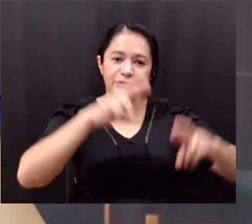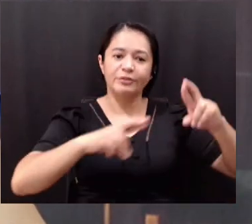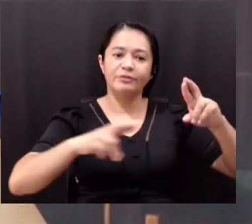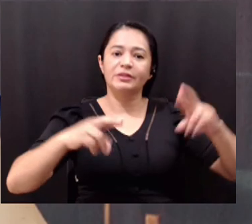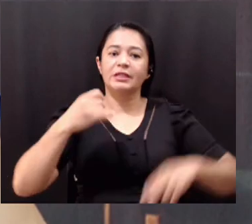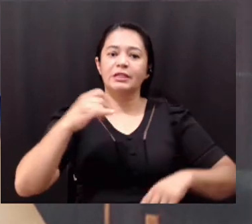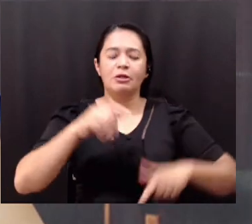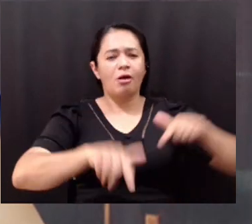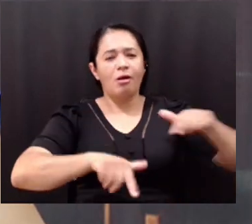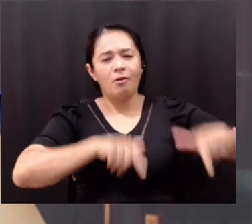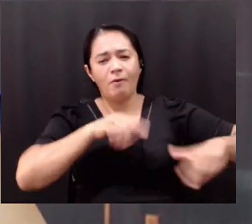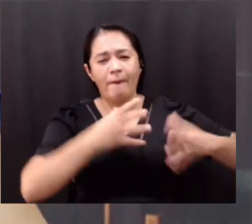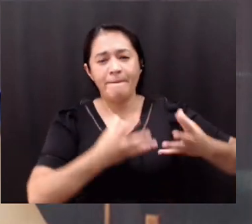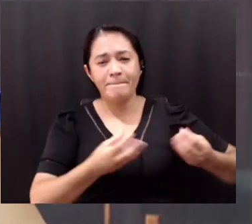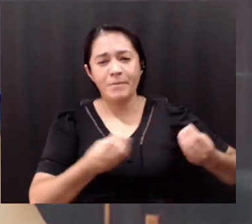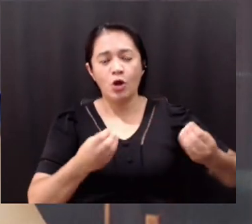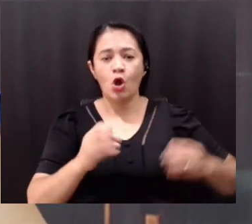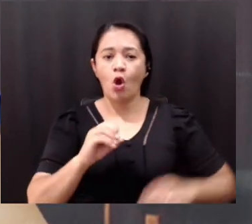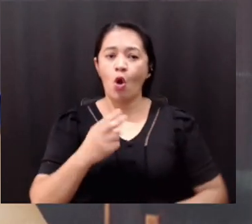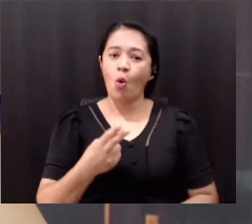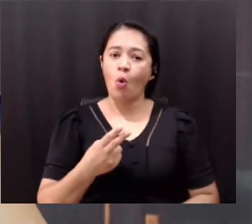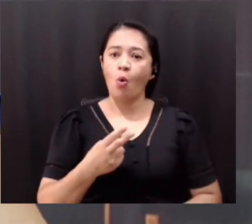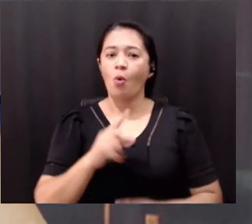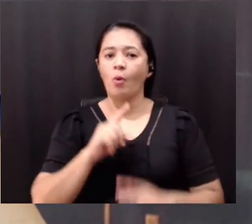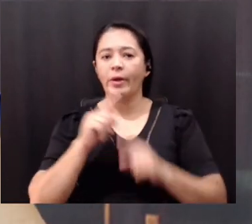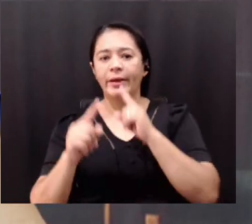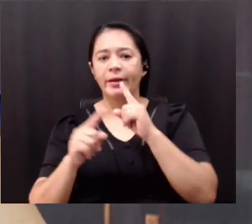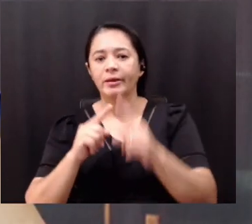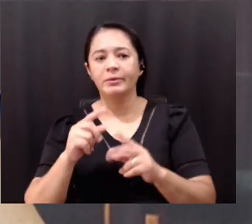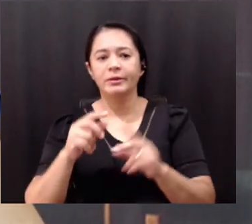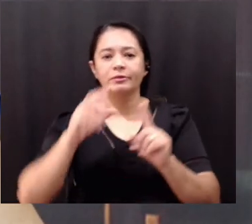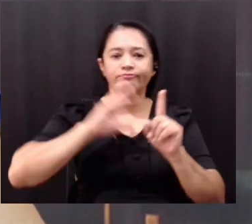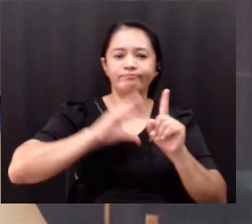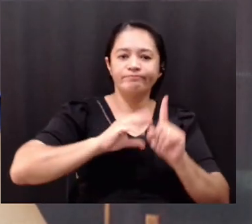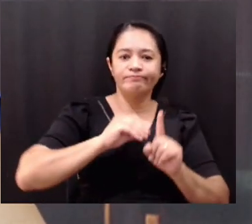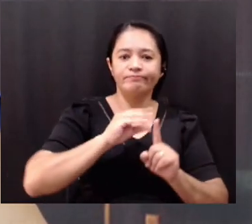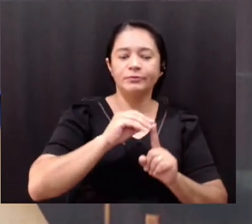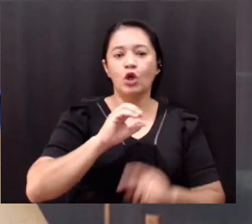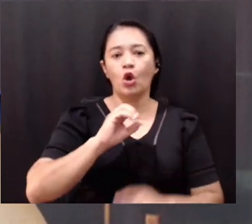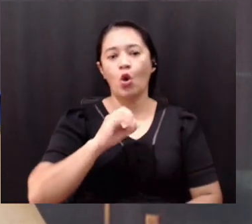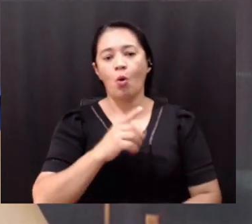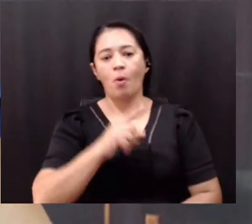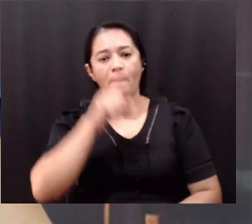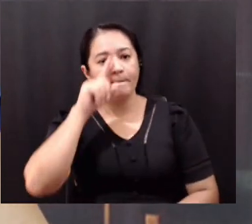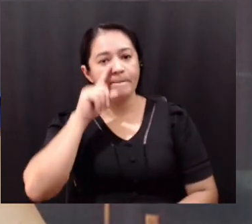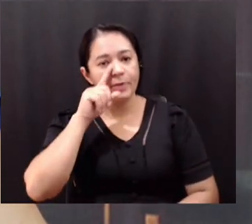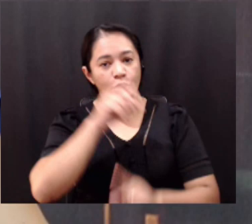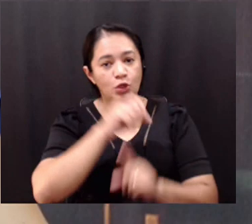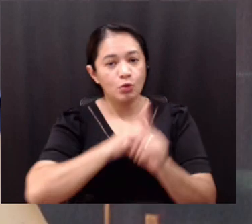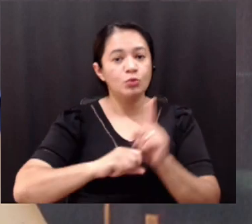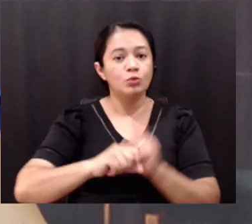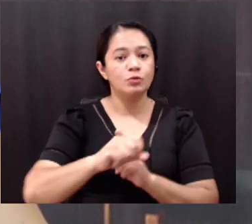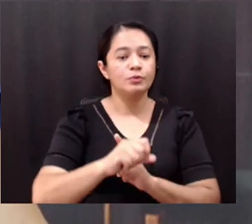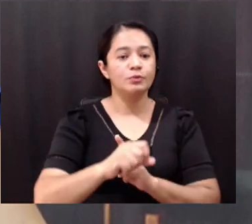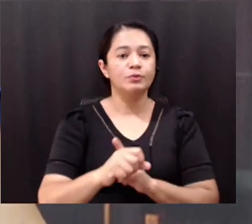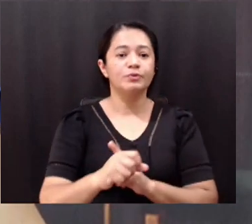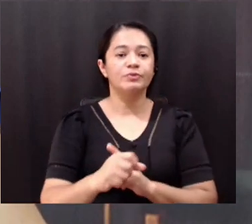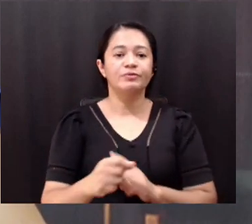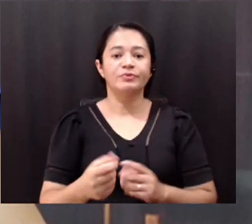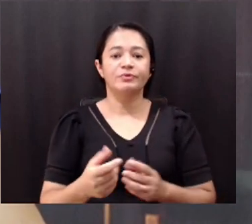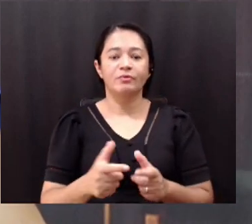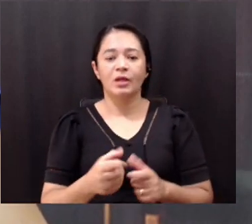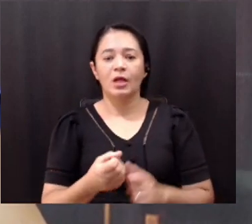de relato de assédio ou, enfim, qualquer risco psicossocial e previna isso, ou aumentando a quantidade de pessoas,